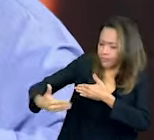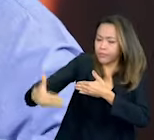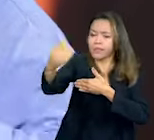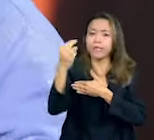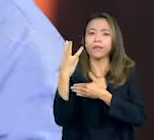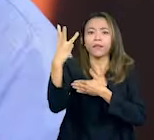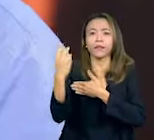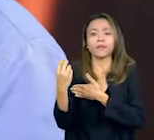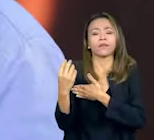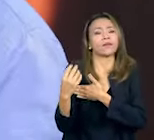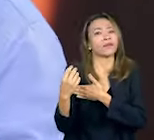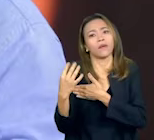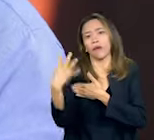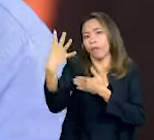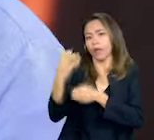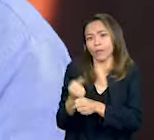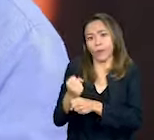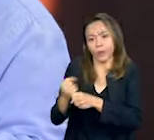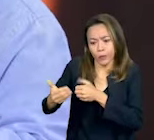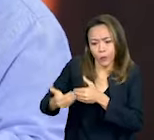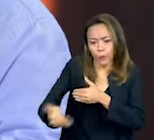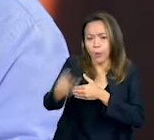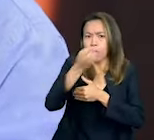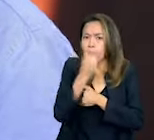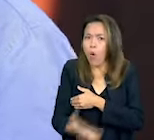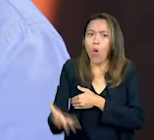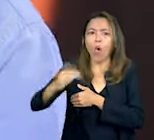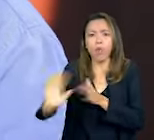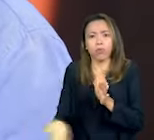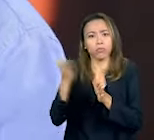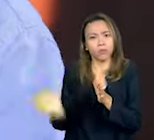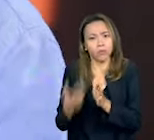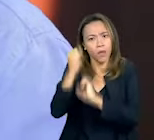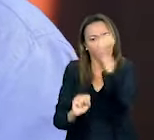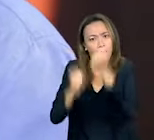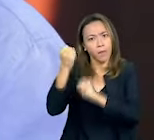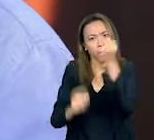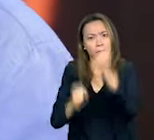indústria da saúde competitiva com qualquer empresa de saúde do mundo.